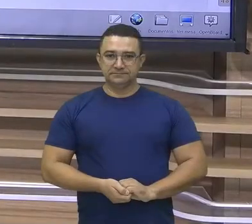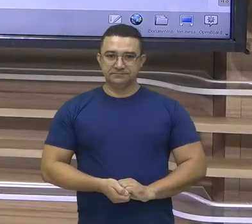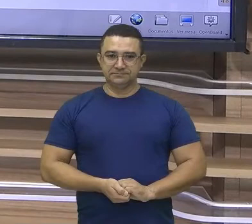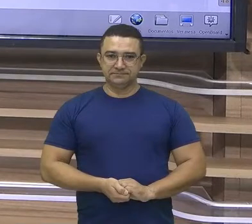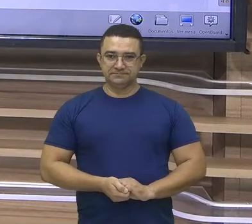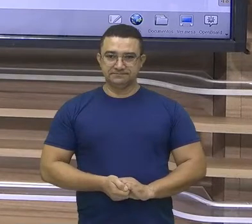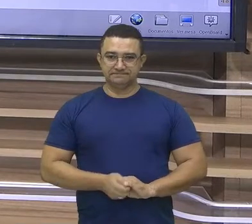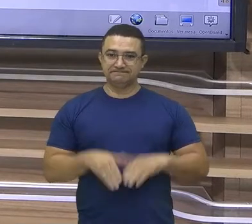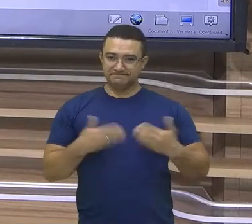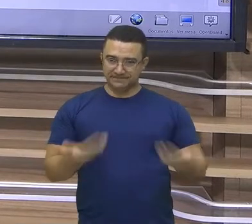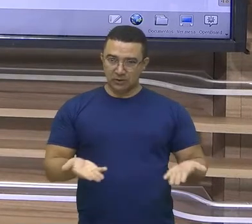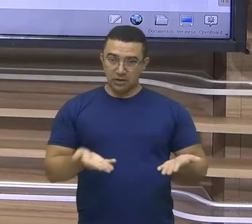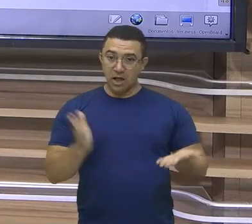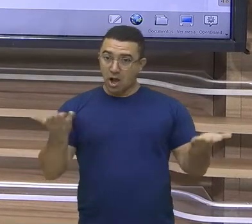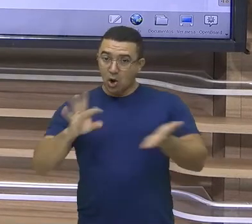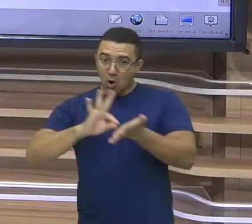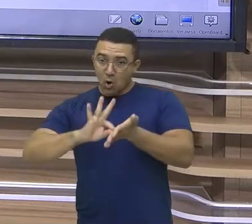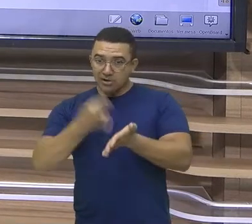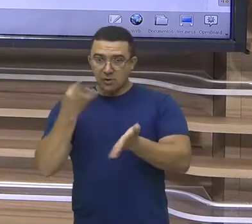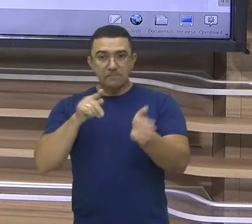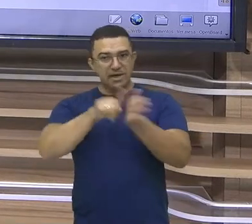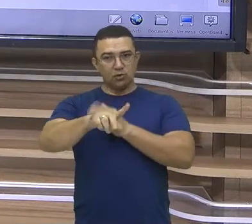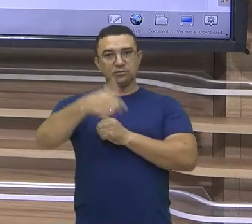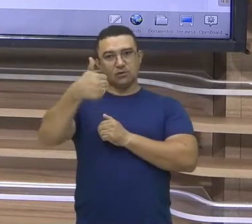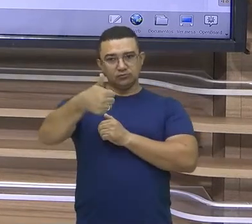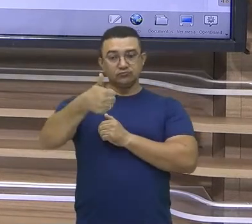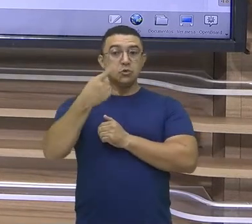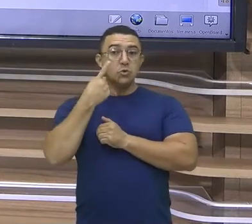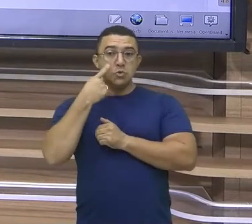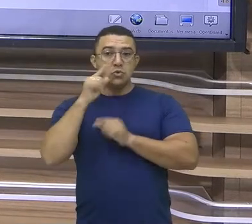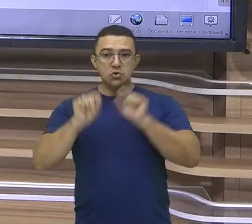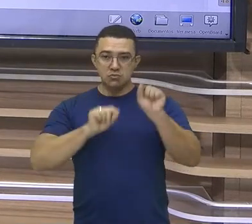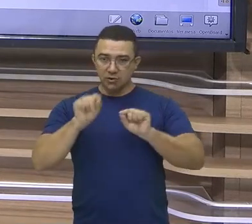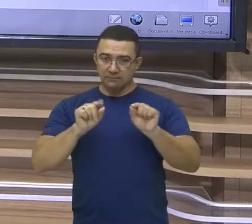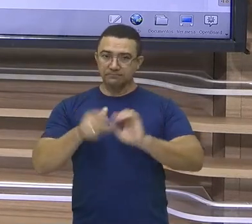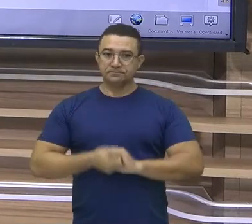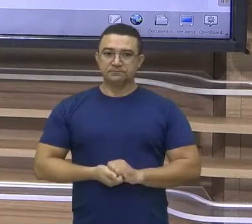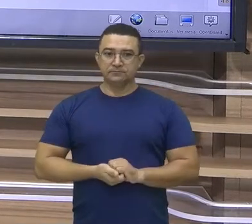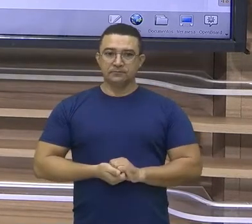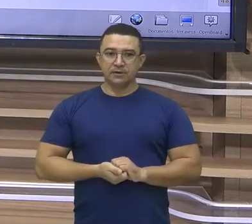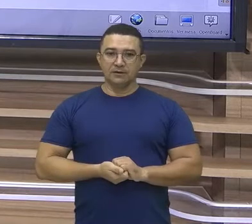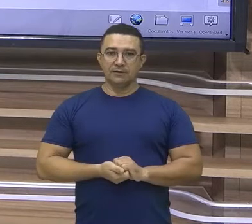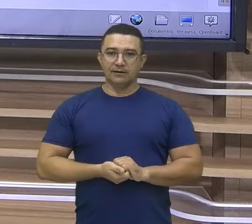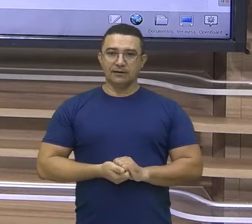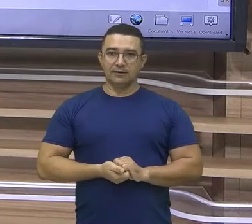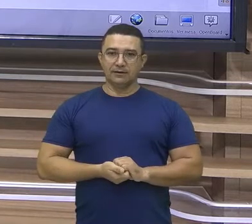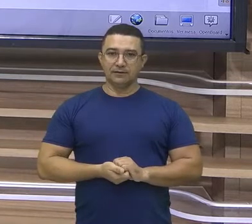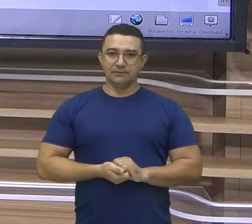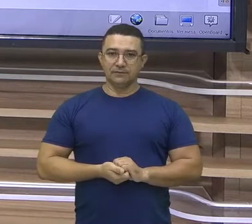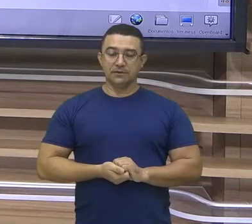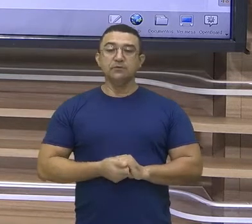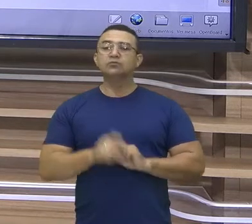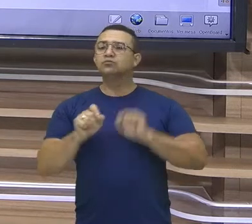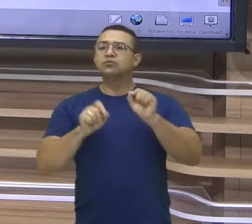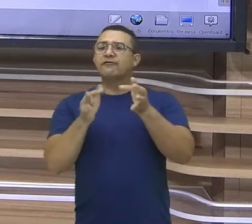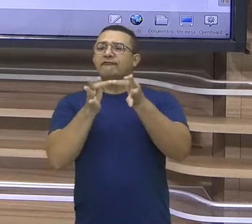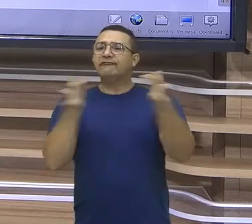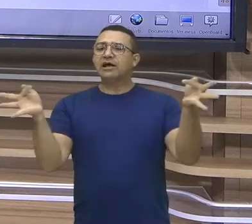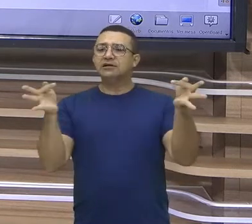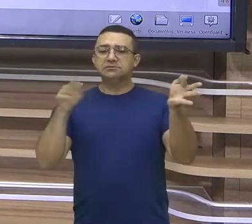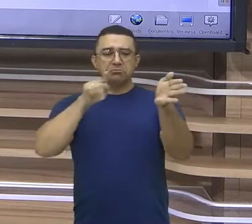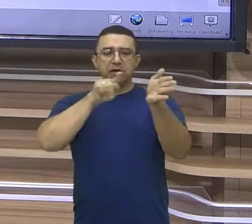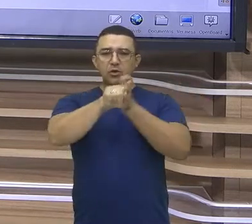Então, gente, vamos aí para a correção da nossa primeira questão, né? Nós vimos aí uma questão que trabalhava aí a forma interrogativa aí do The